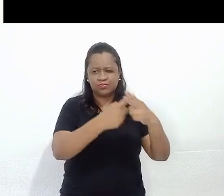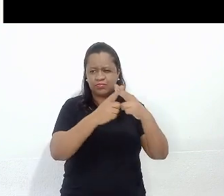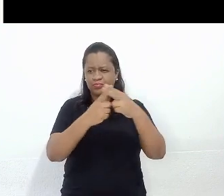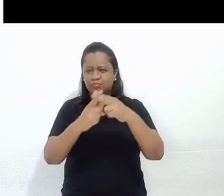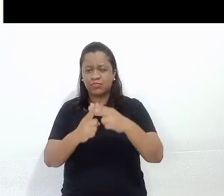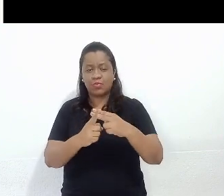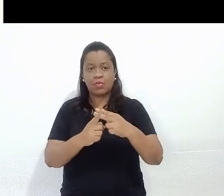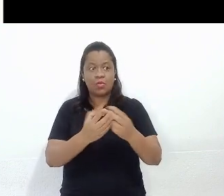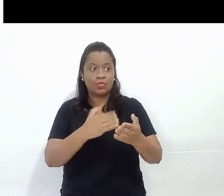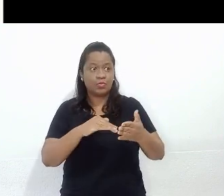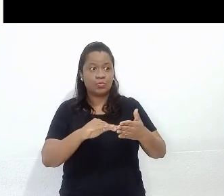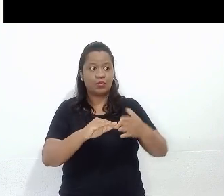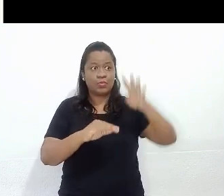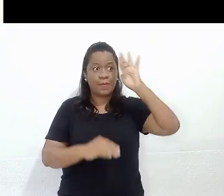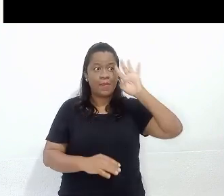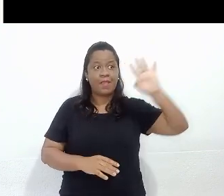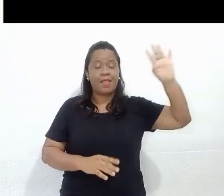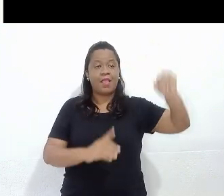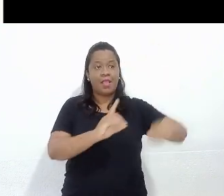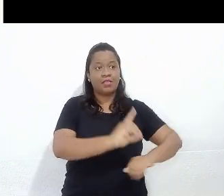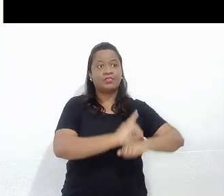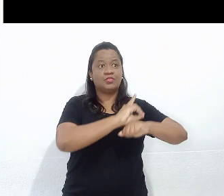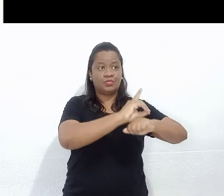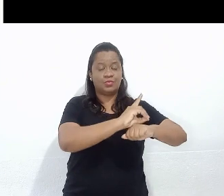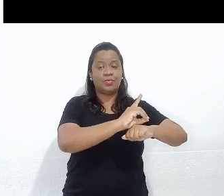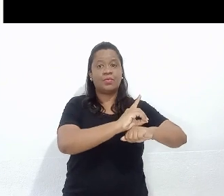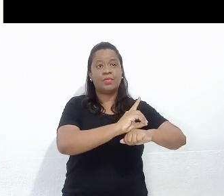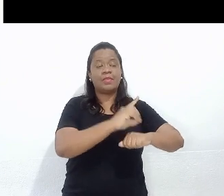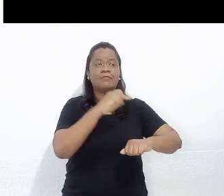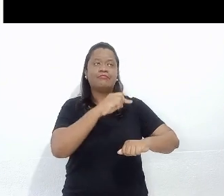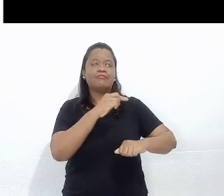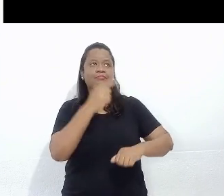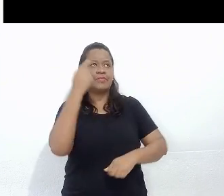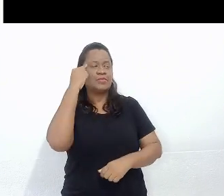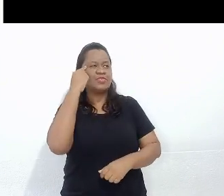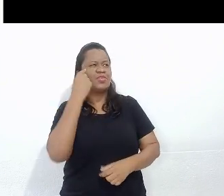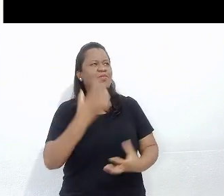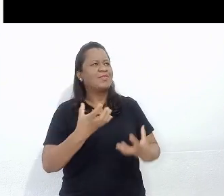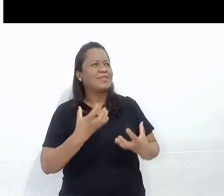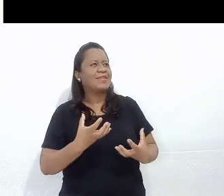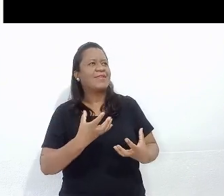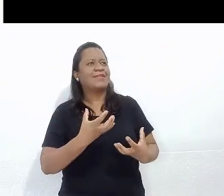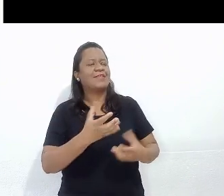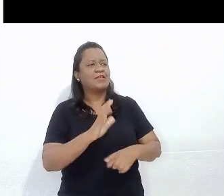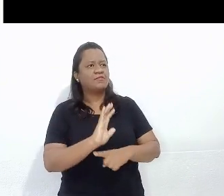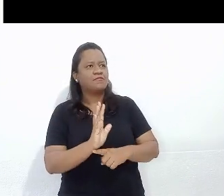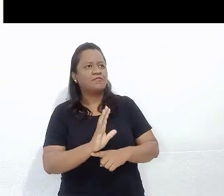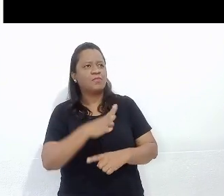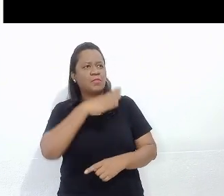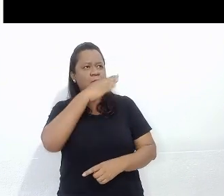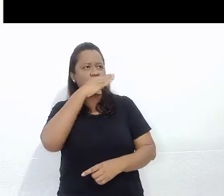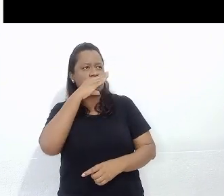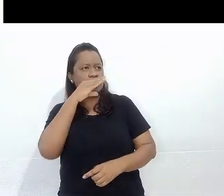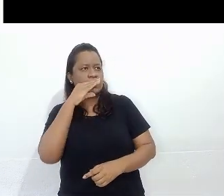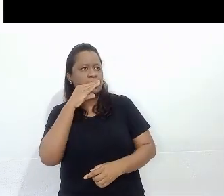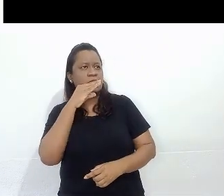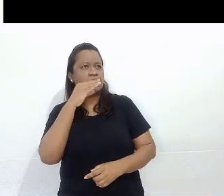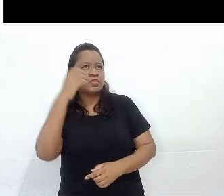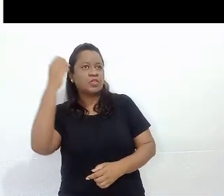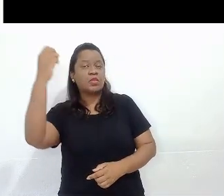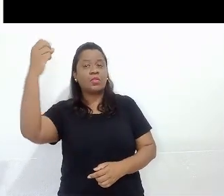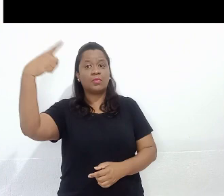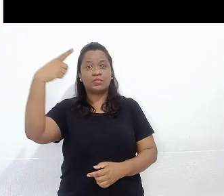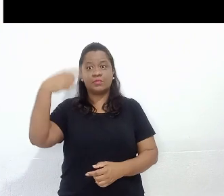o diretor pensou. Né? Se o diretor pensou, eu quero um filme bem quente, eu quero um filme assim que a iluminação... não sei se